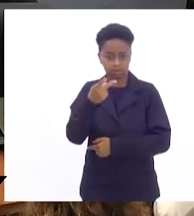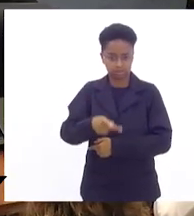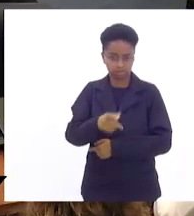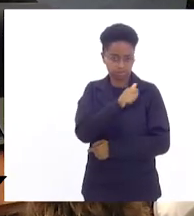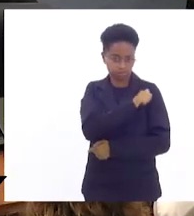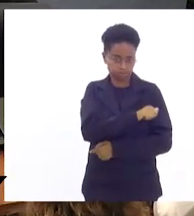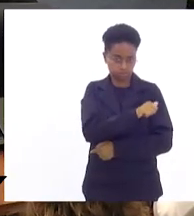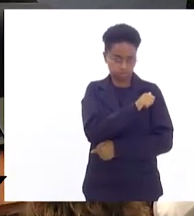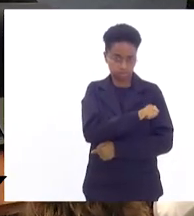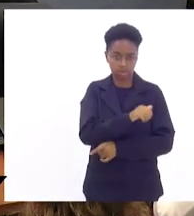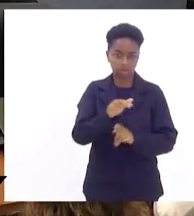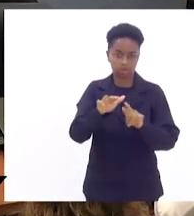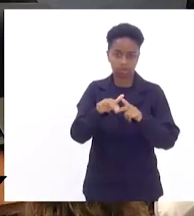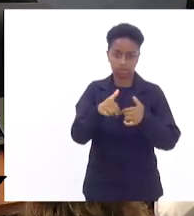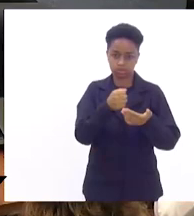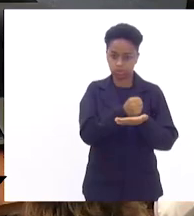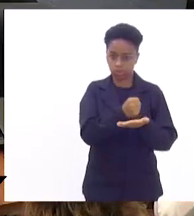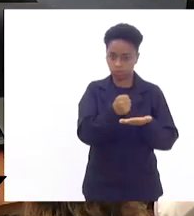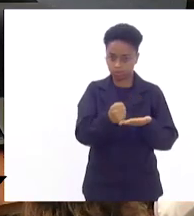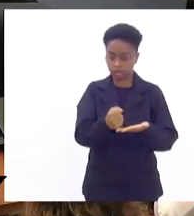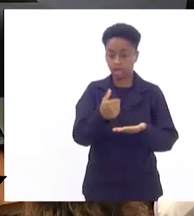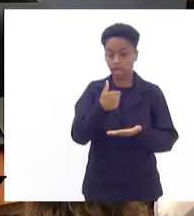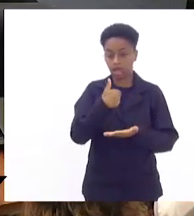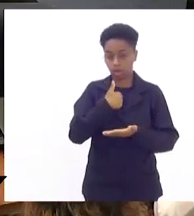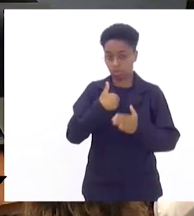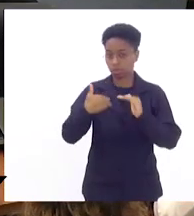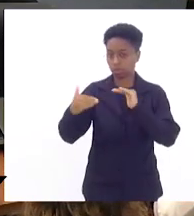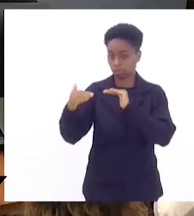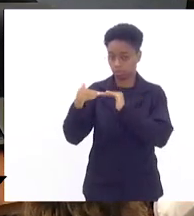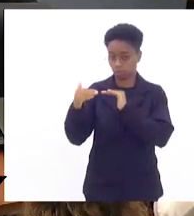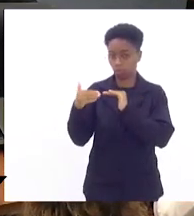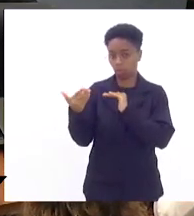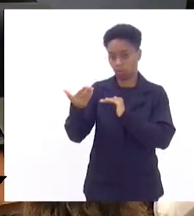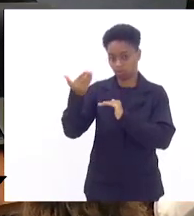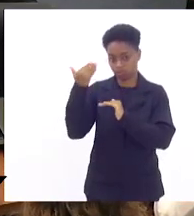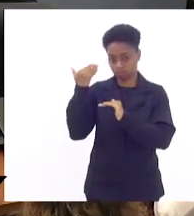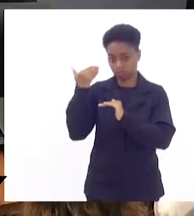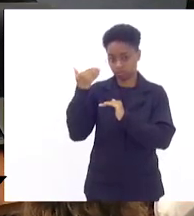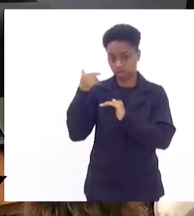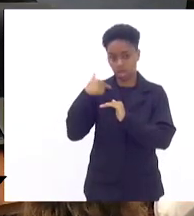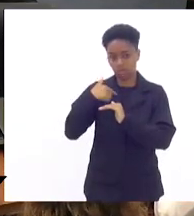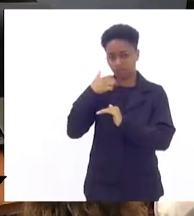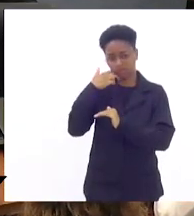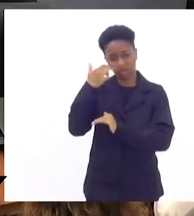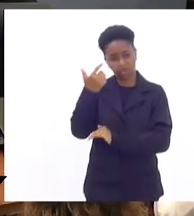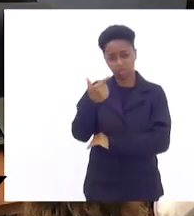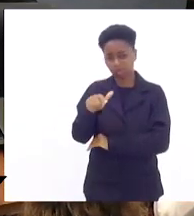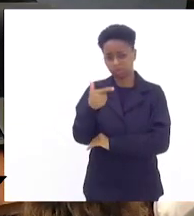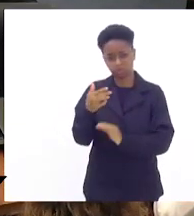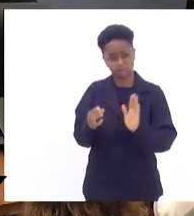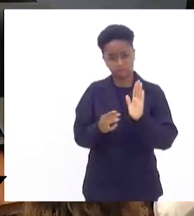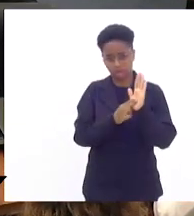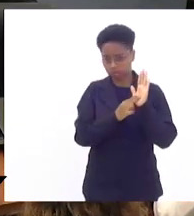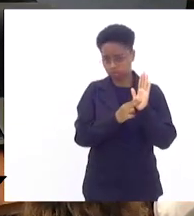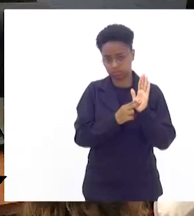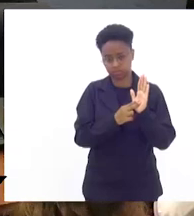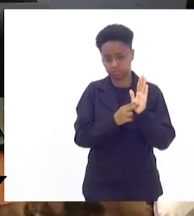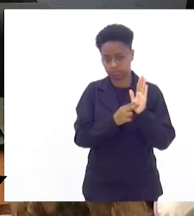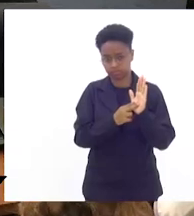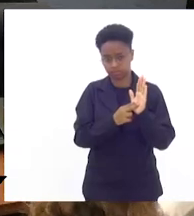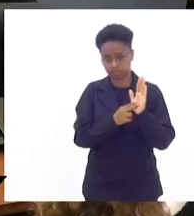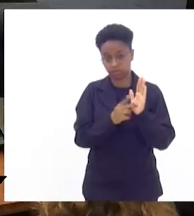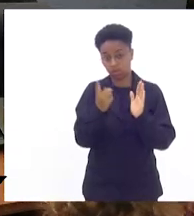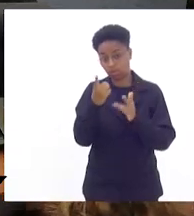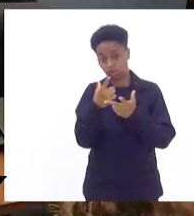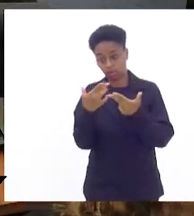Janeiro através de uma concessão, que eu fui a favor. E eu não tenho aqui vergonha nem medo de assumir isso. Uma coisa é eu